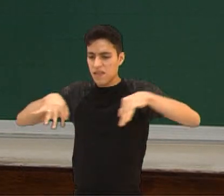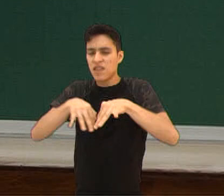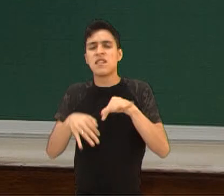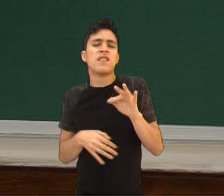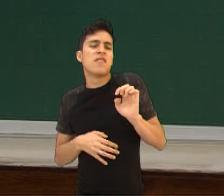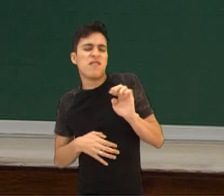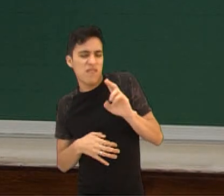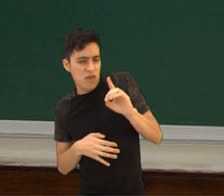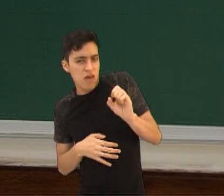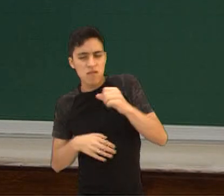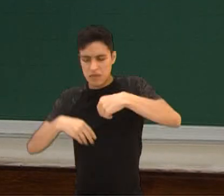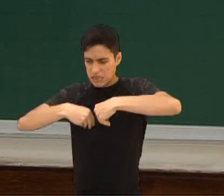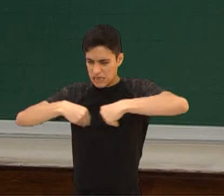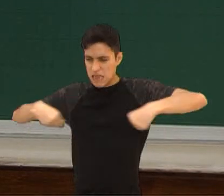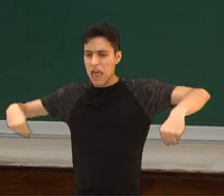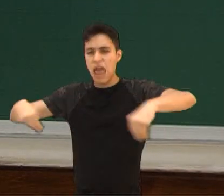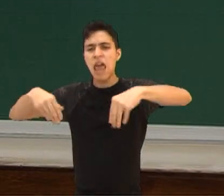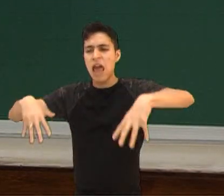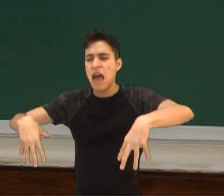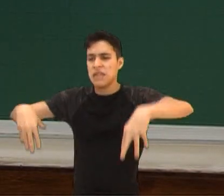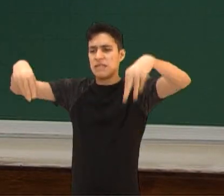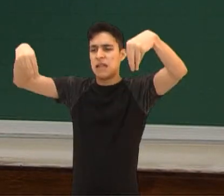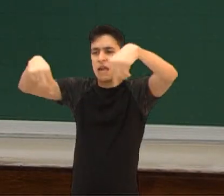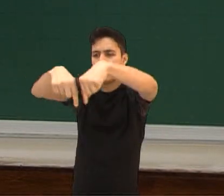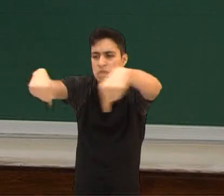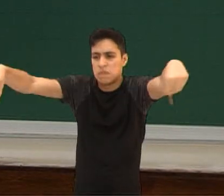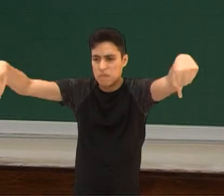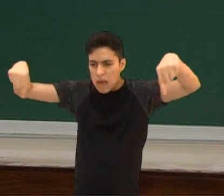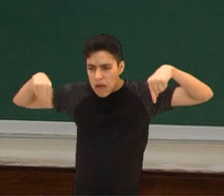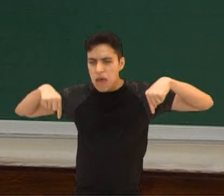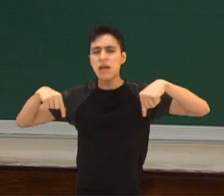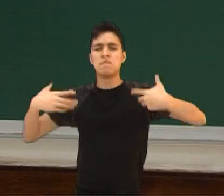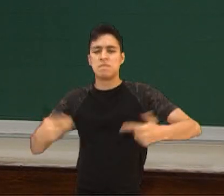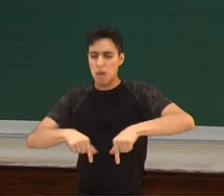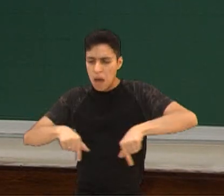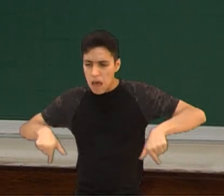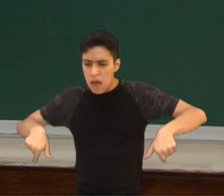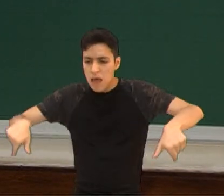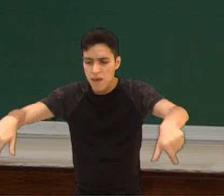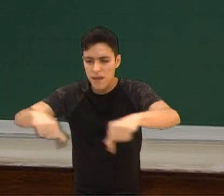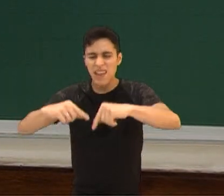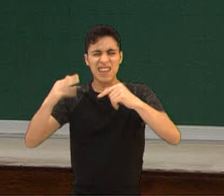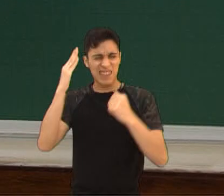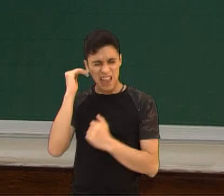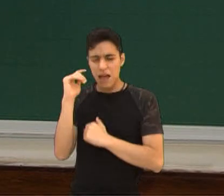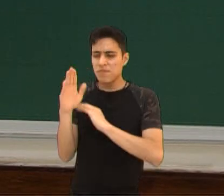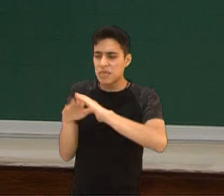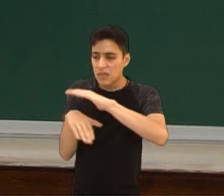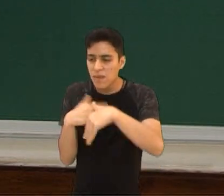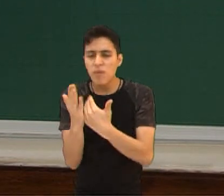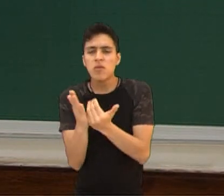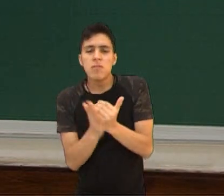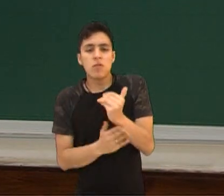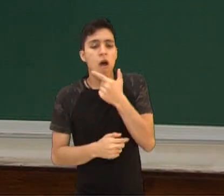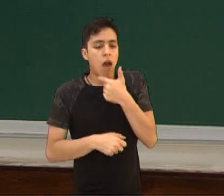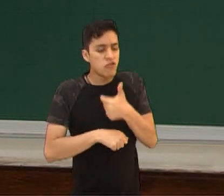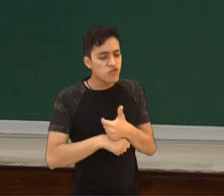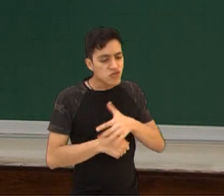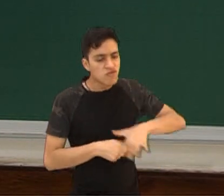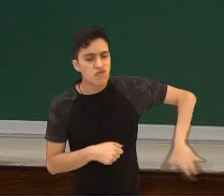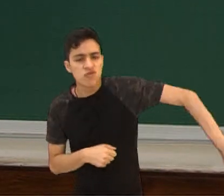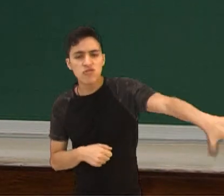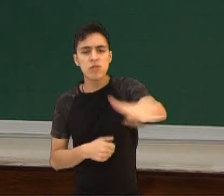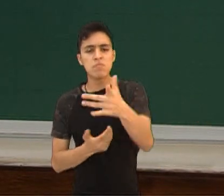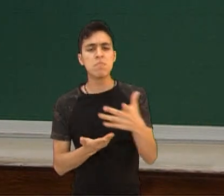veio dar origem também às cidades, aquela concentração da riqueza com um só feitor ali, que